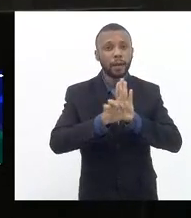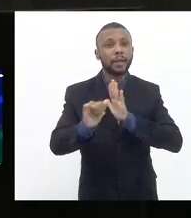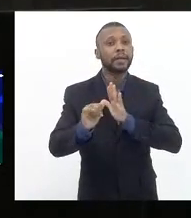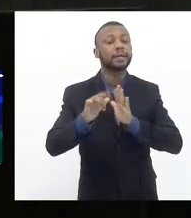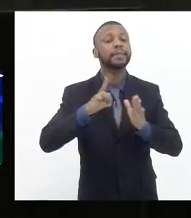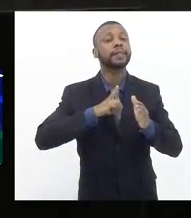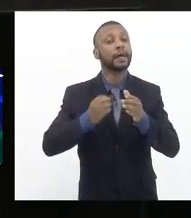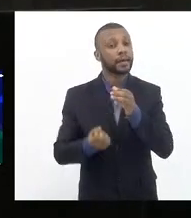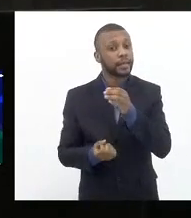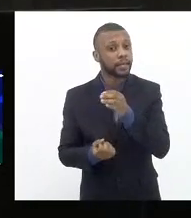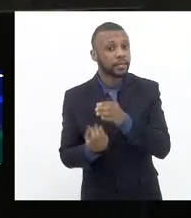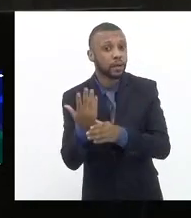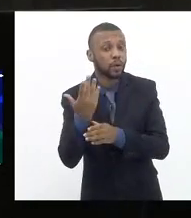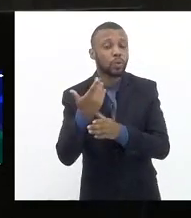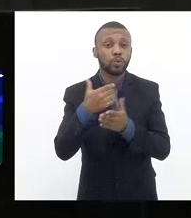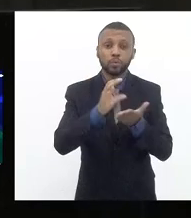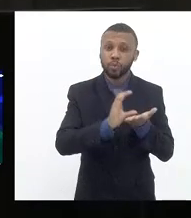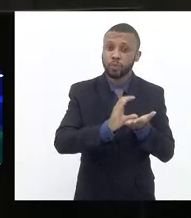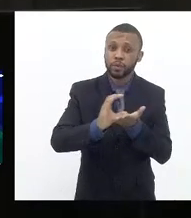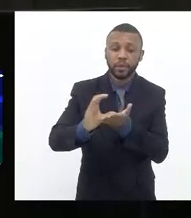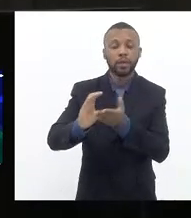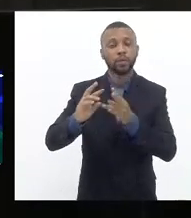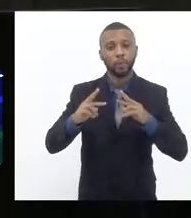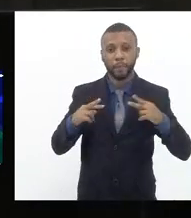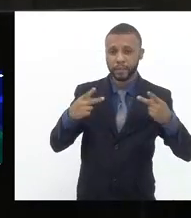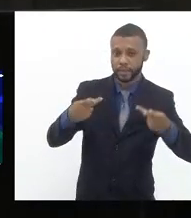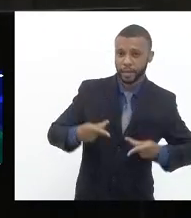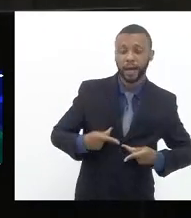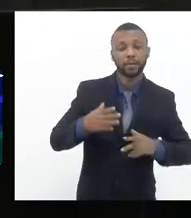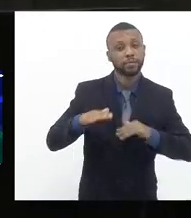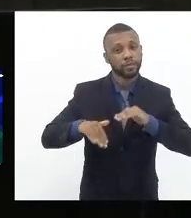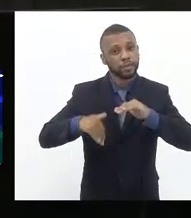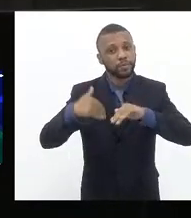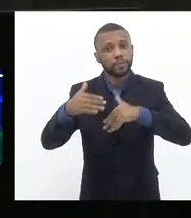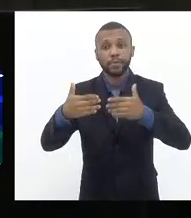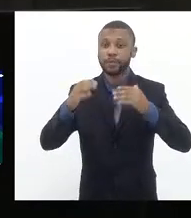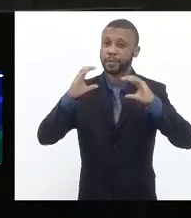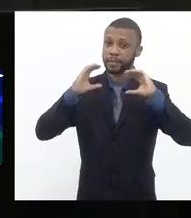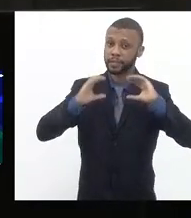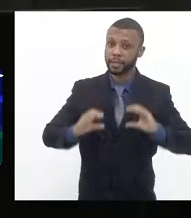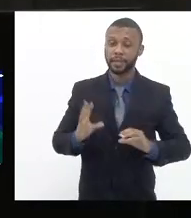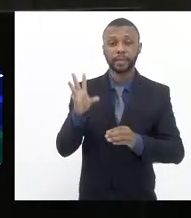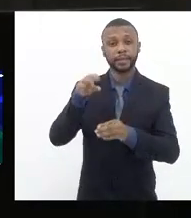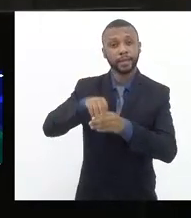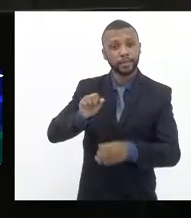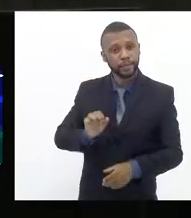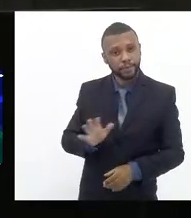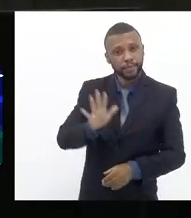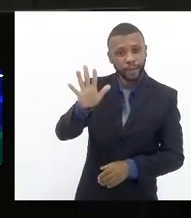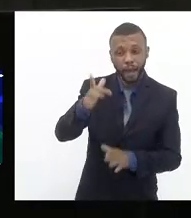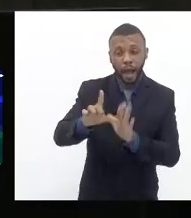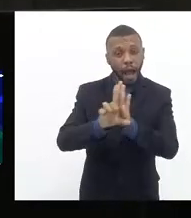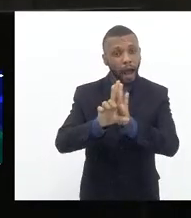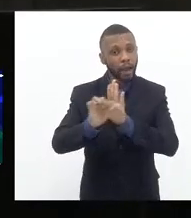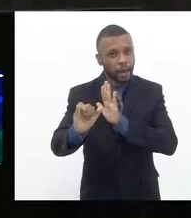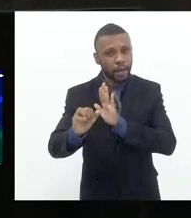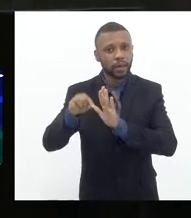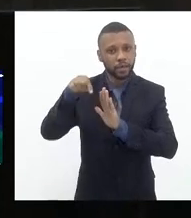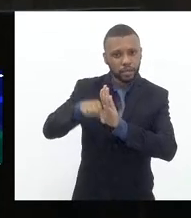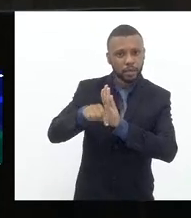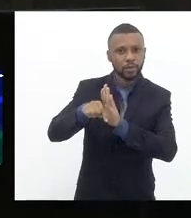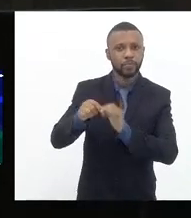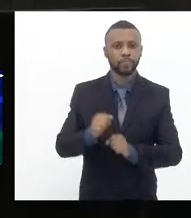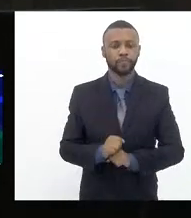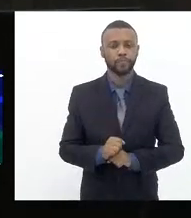criação do Conselho Comunitário de Desenvolvimento e Cidadania nas Comunidades. Essa é a lei. E a nossa